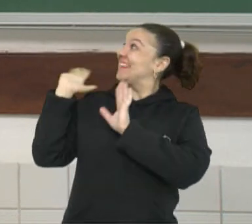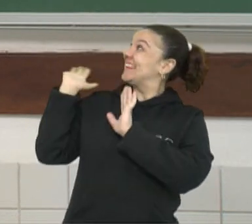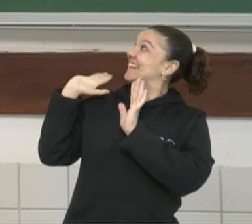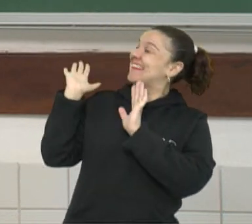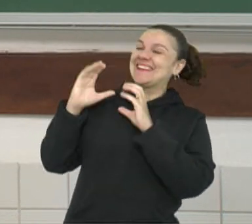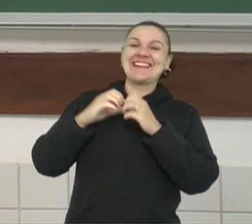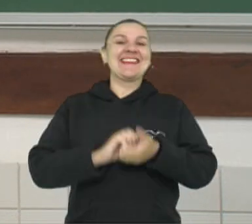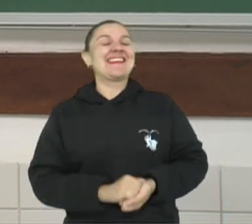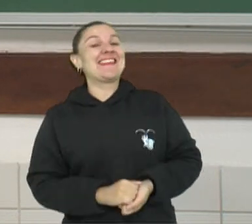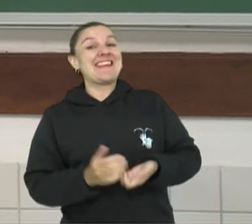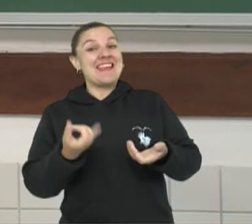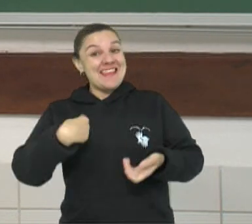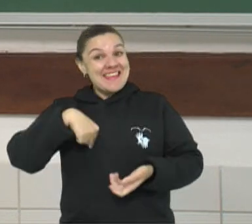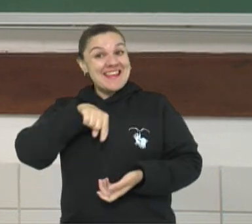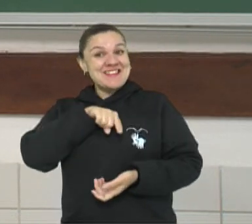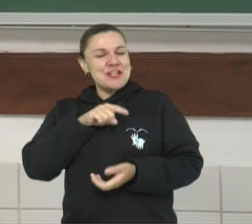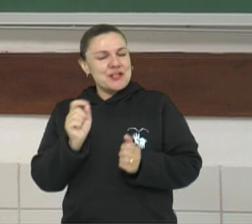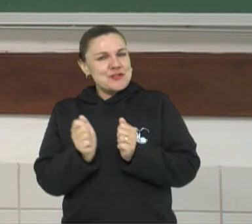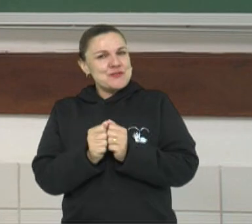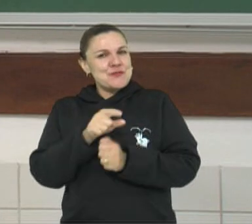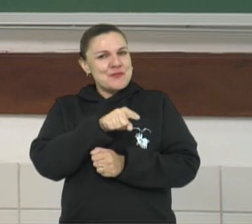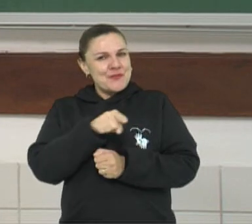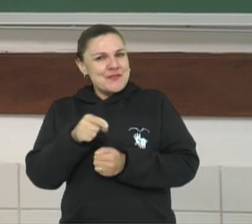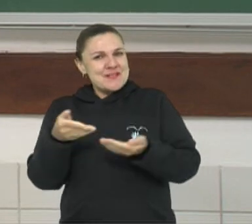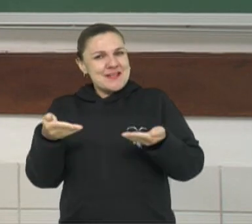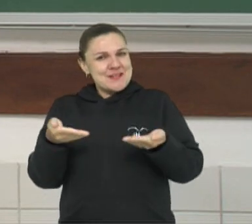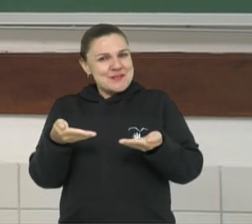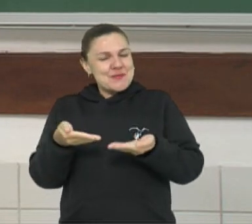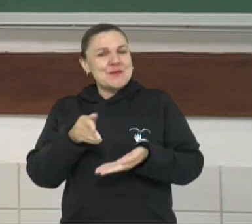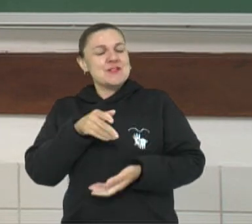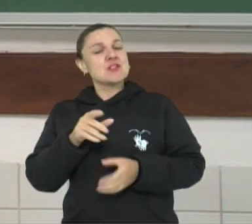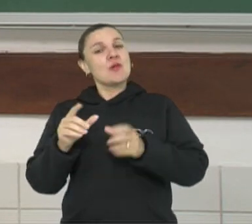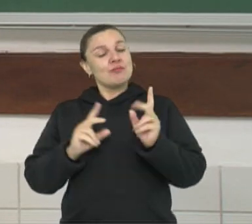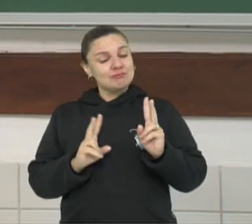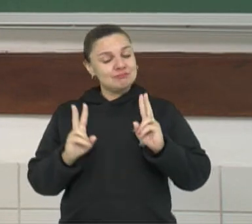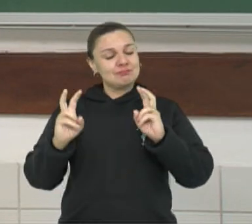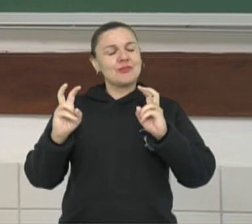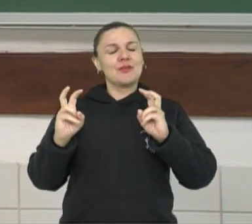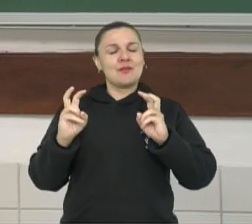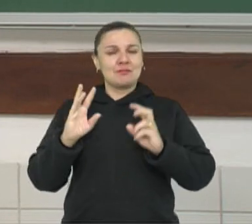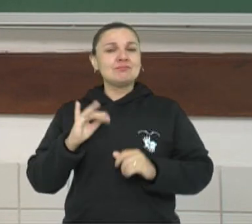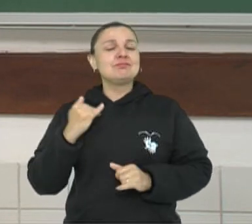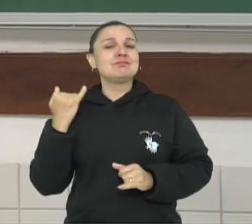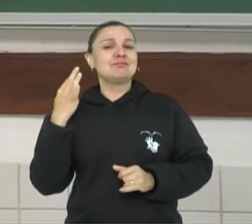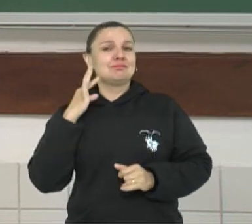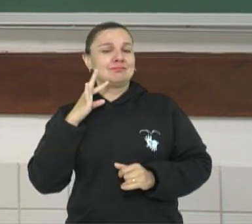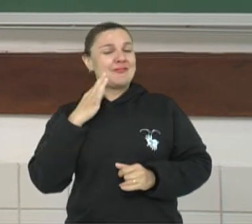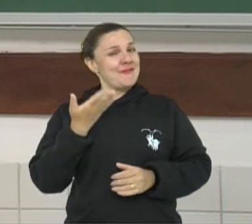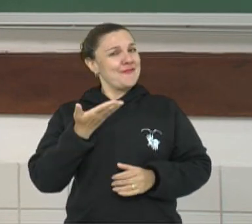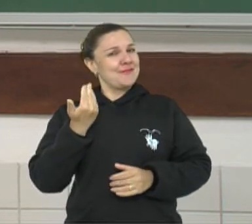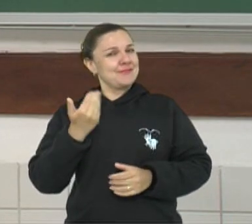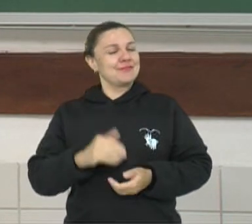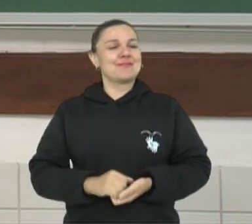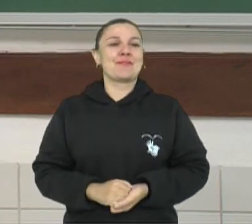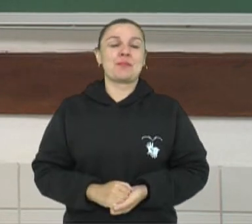bem? E nós ficaremos com vocês hoje para um assunto muito legal. Vem